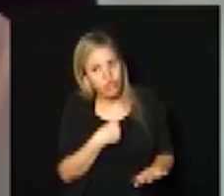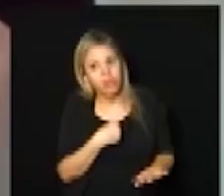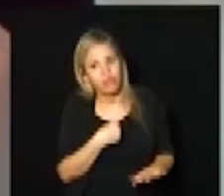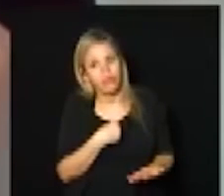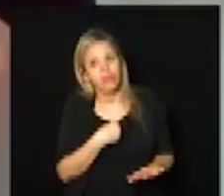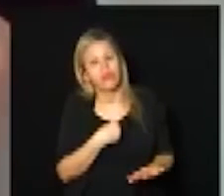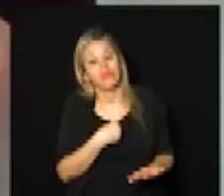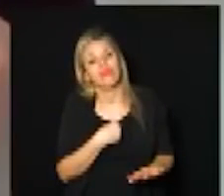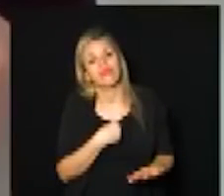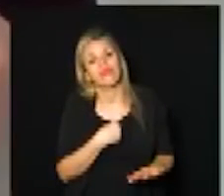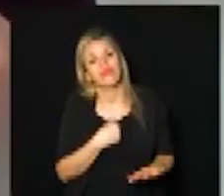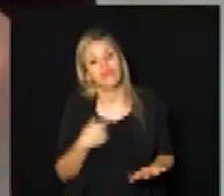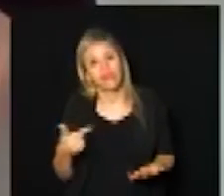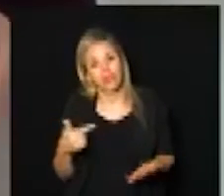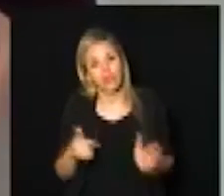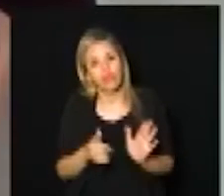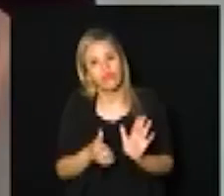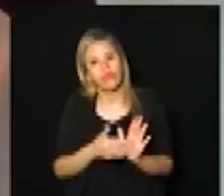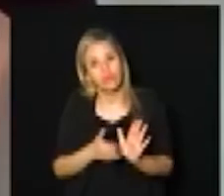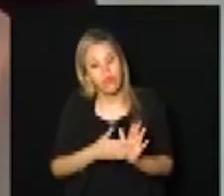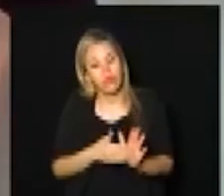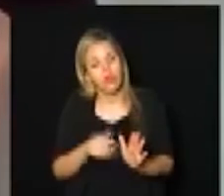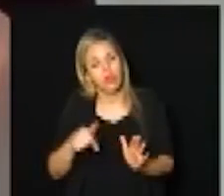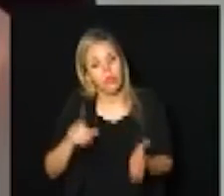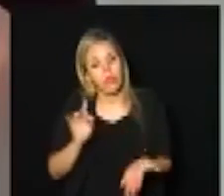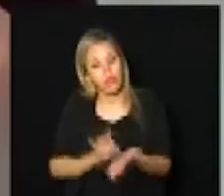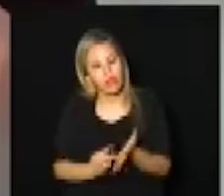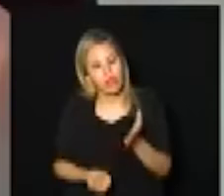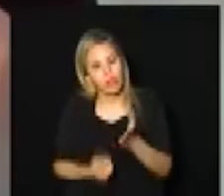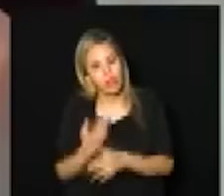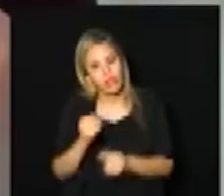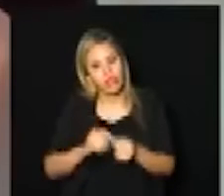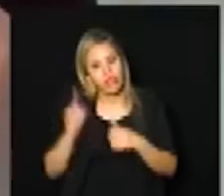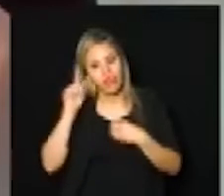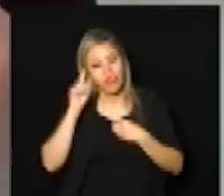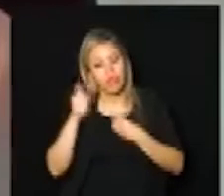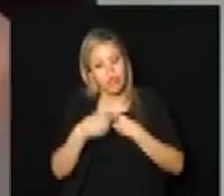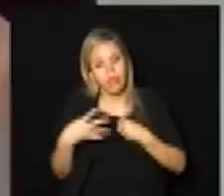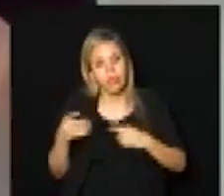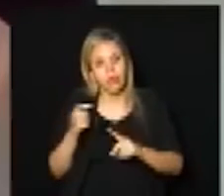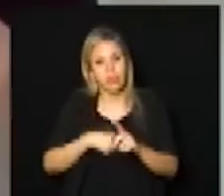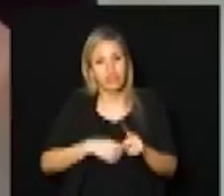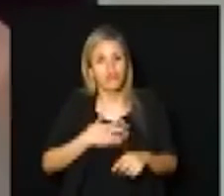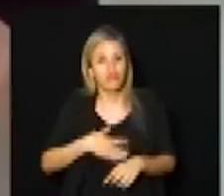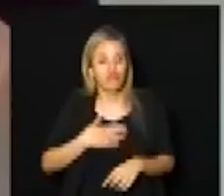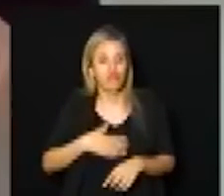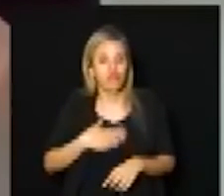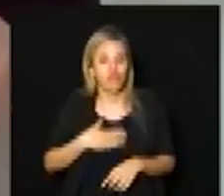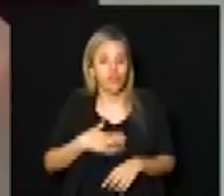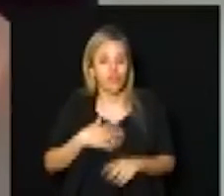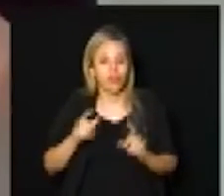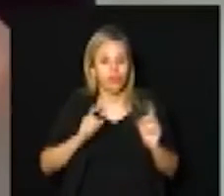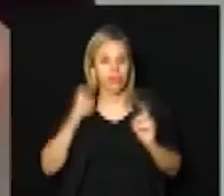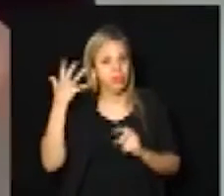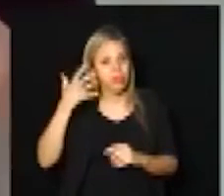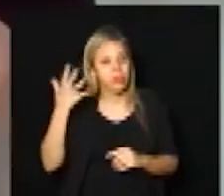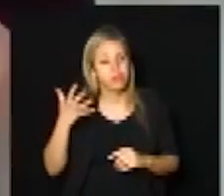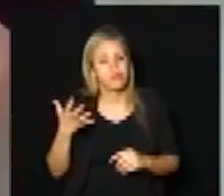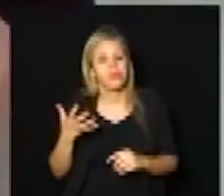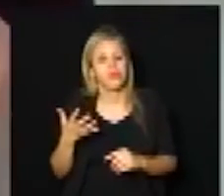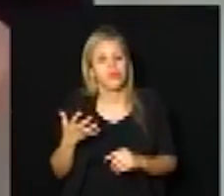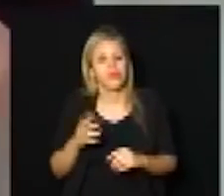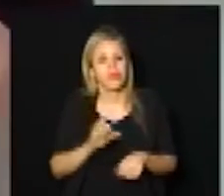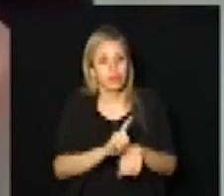E o segundo encaminhamento então da realização no dia 14 de agosto desse fórum conjunto entre